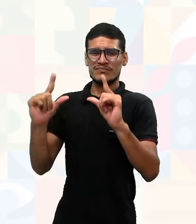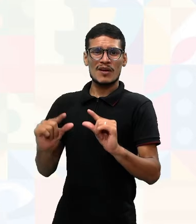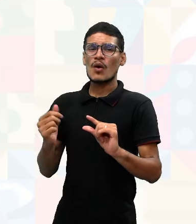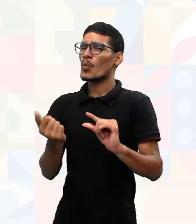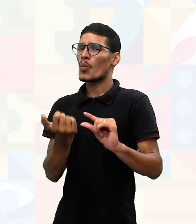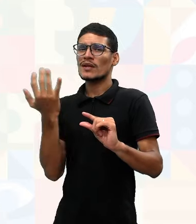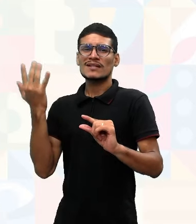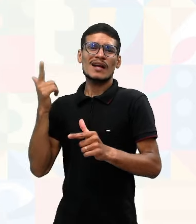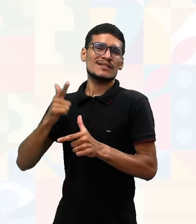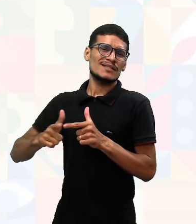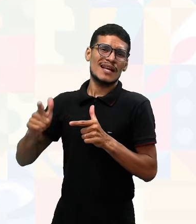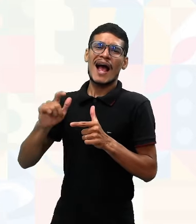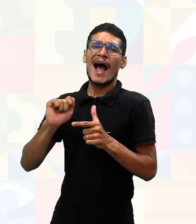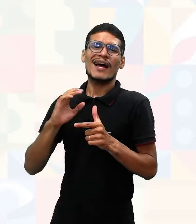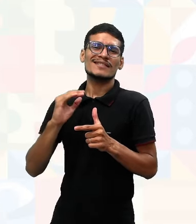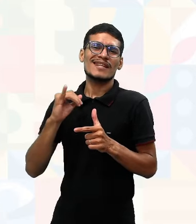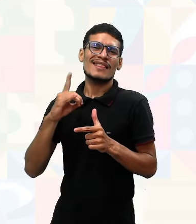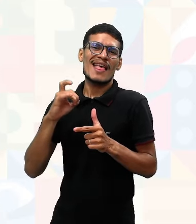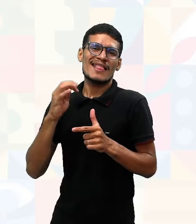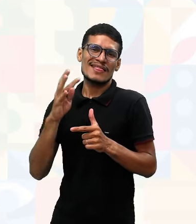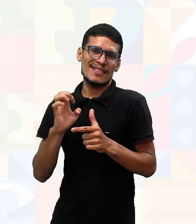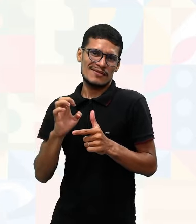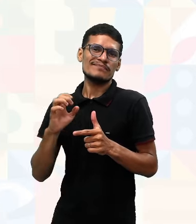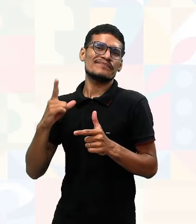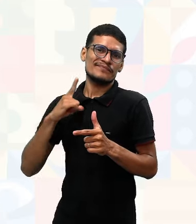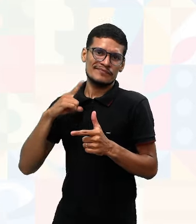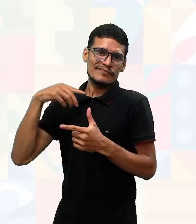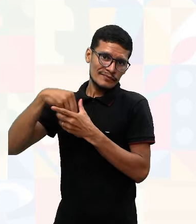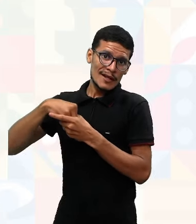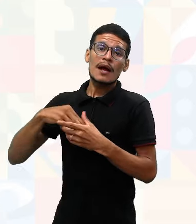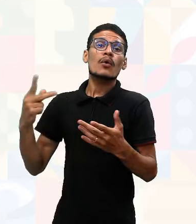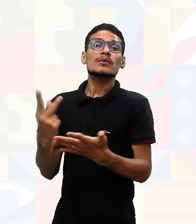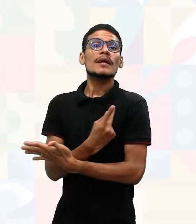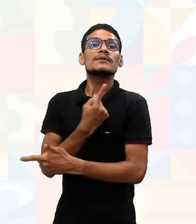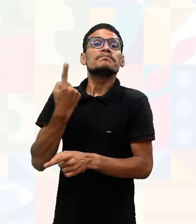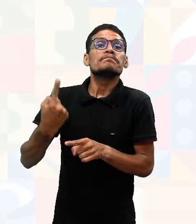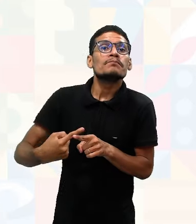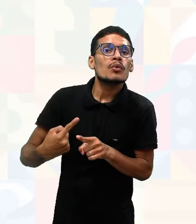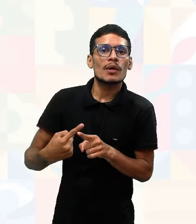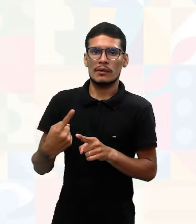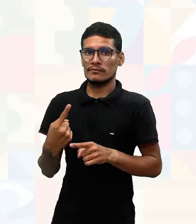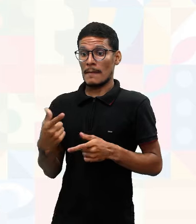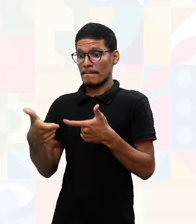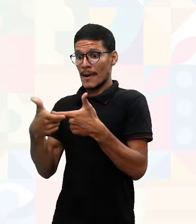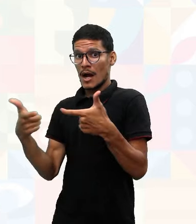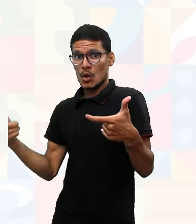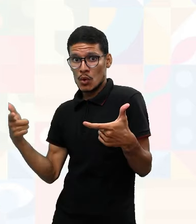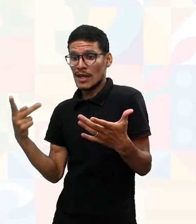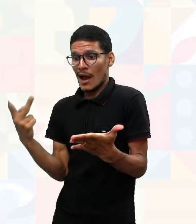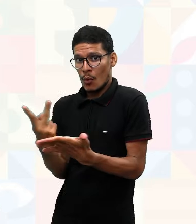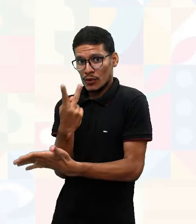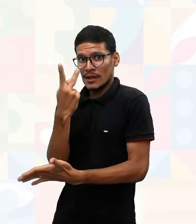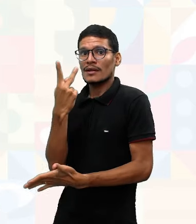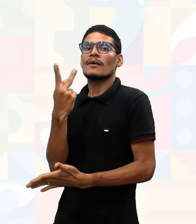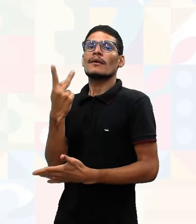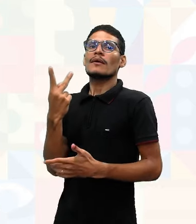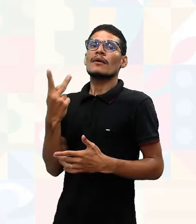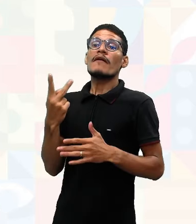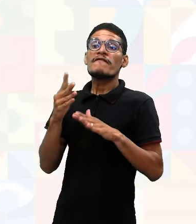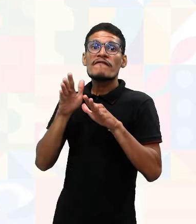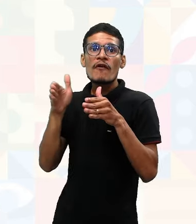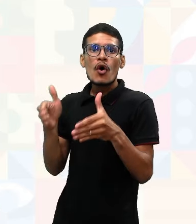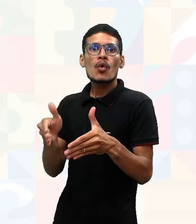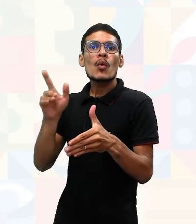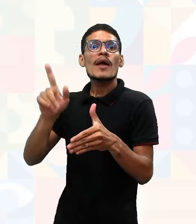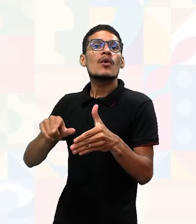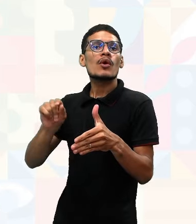de acidente. Isso acontece porque, na grande maioria dos casos, esse foco ele é dado à legislação,